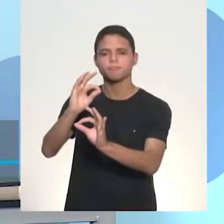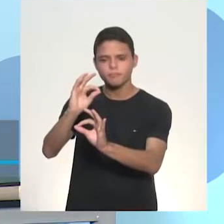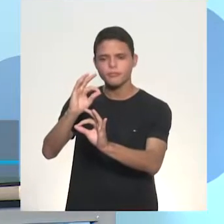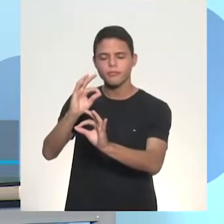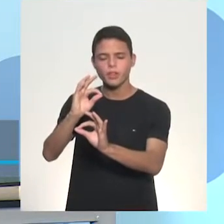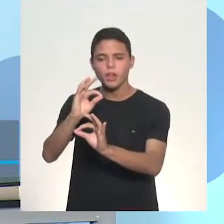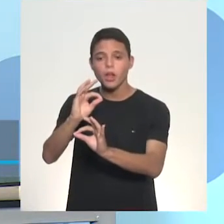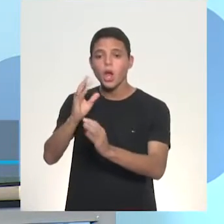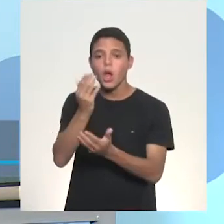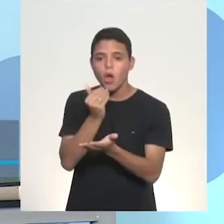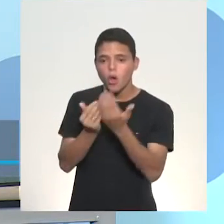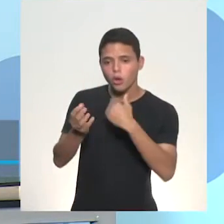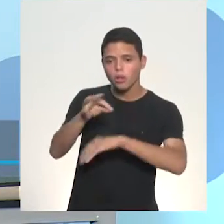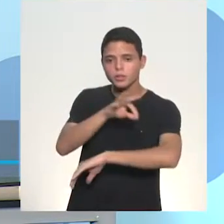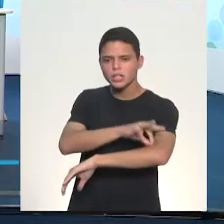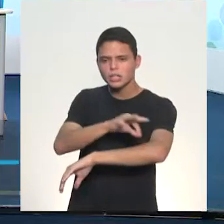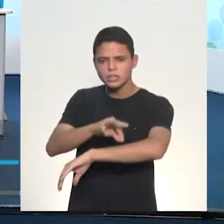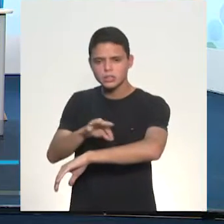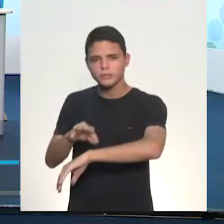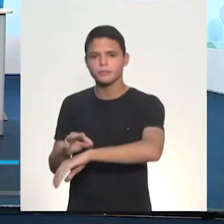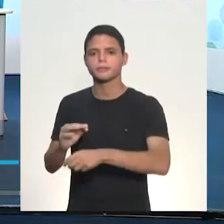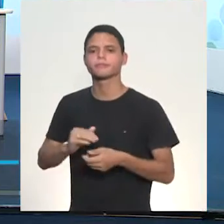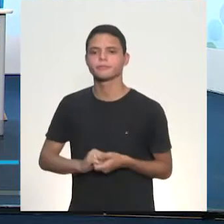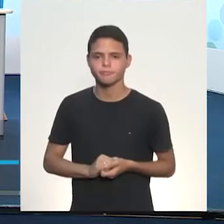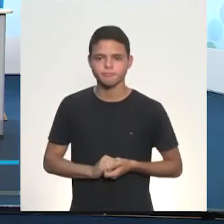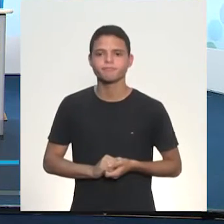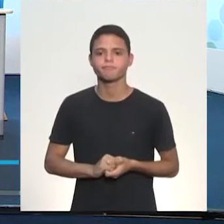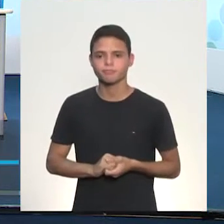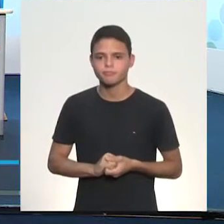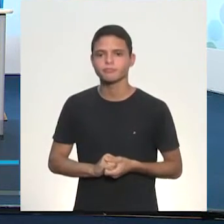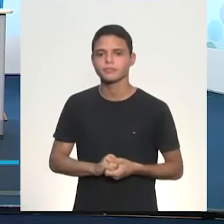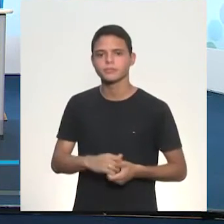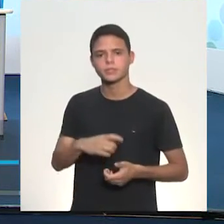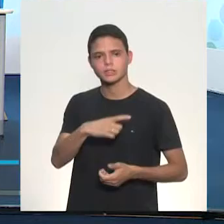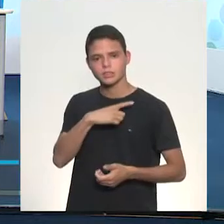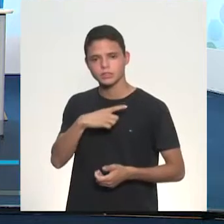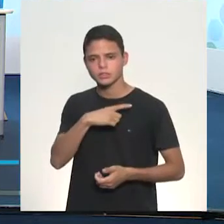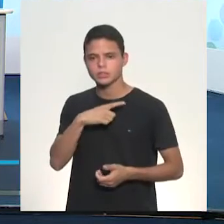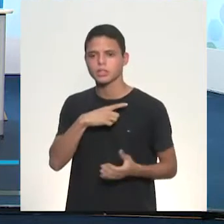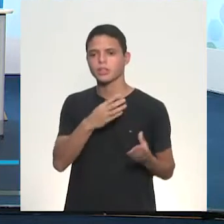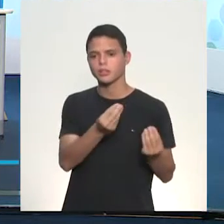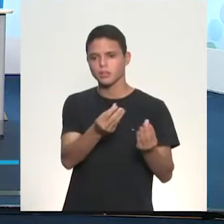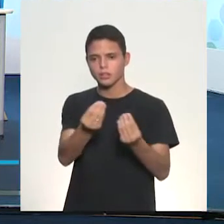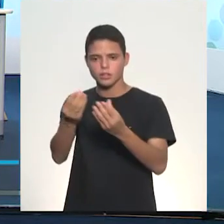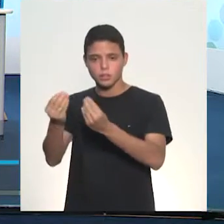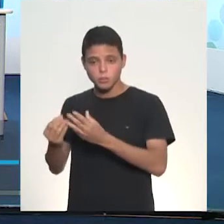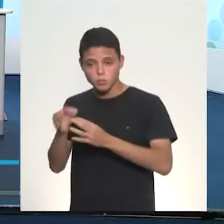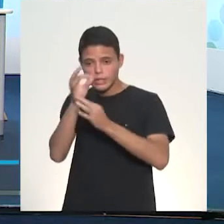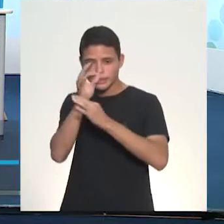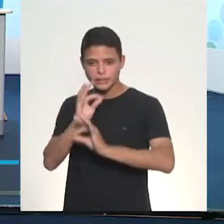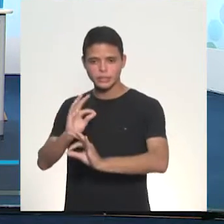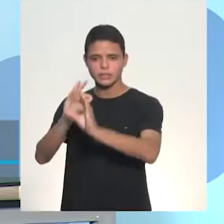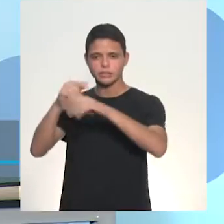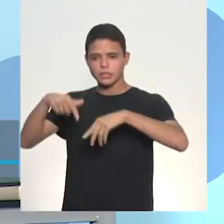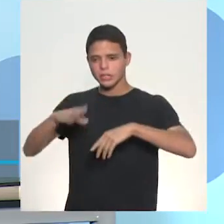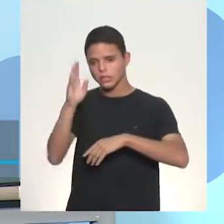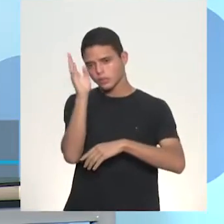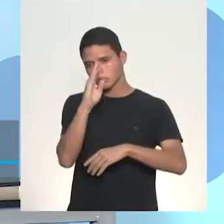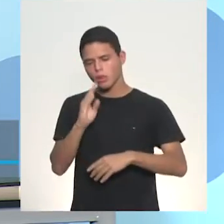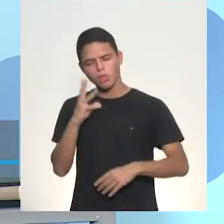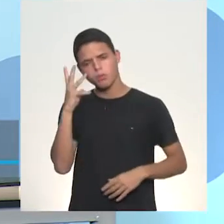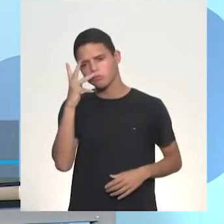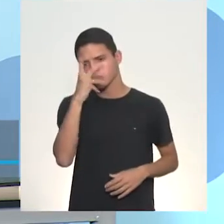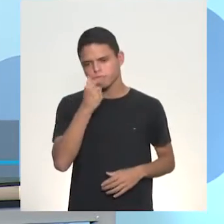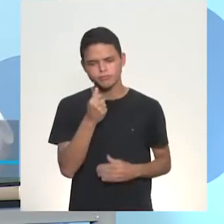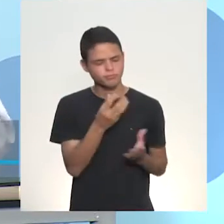de cupim, de... Mas é um animal da nossa fauna? Sim, Ah, tá. tem tamanduá Ó, bandeira. desculpa aí que é ignorância, Tem, tá tem vendo, o né? tamanduá bandeira, que é Boa. lindão, mas não